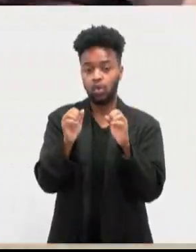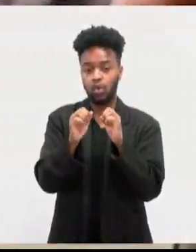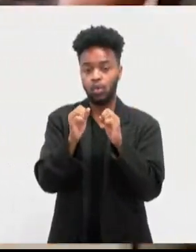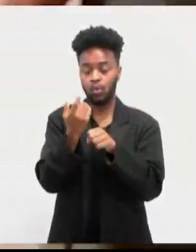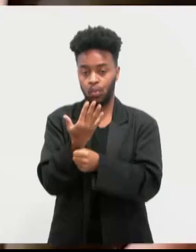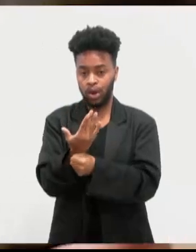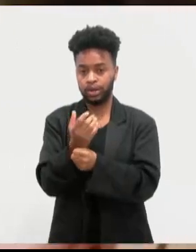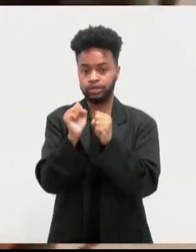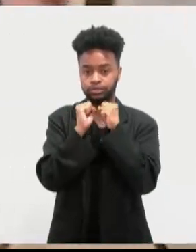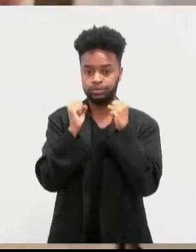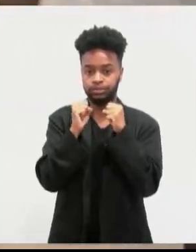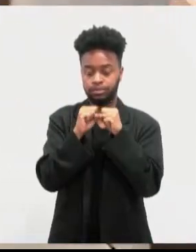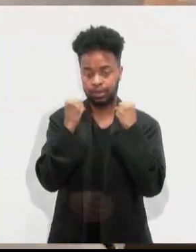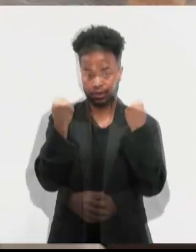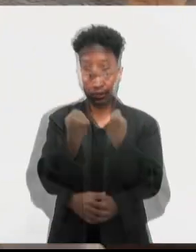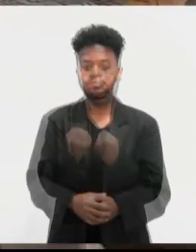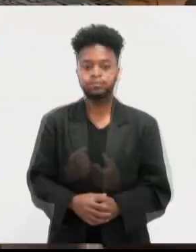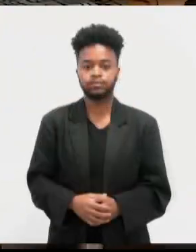Zona Norte.